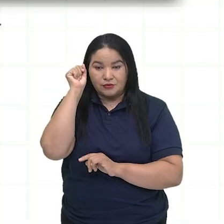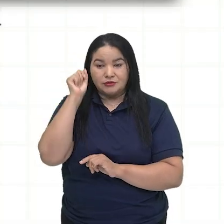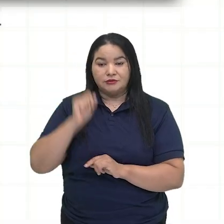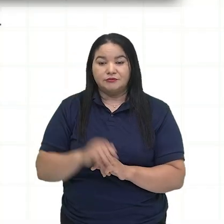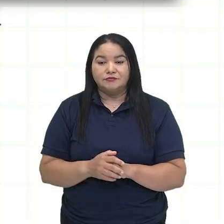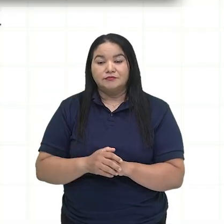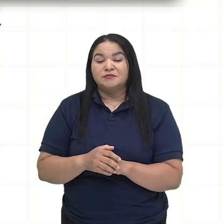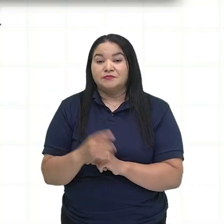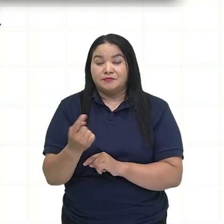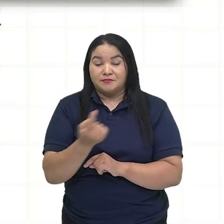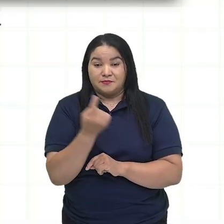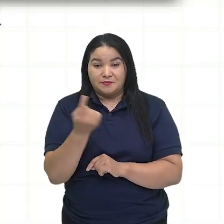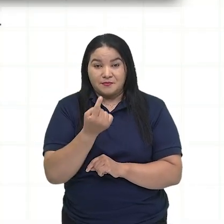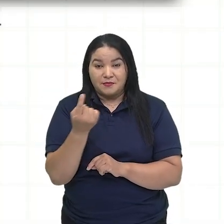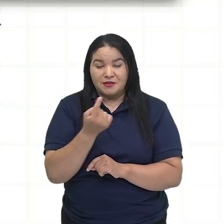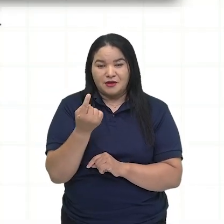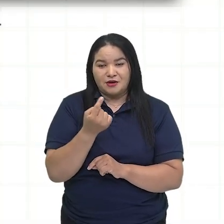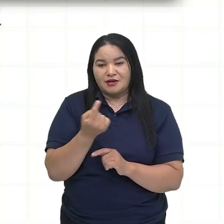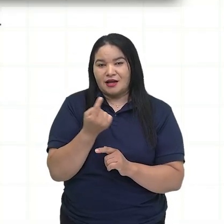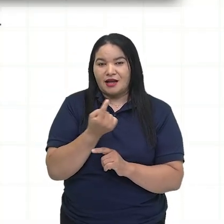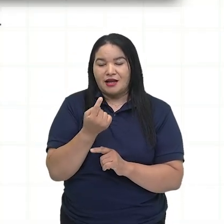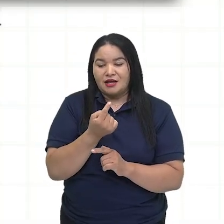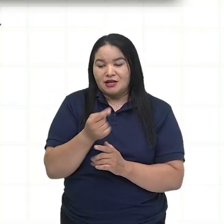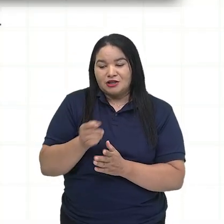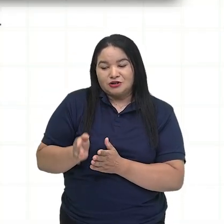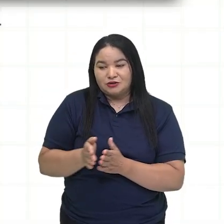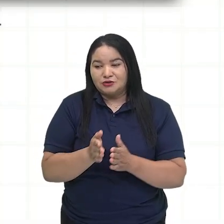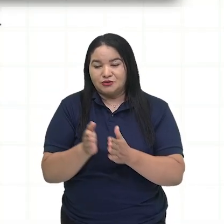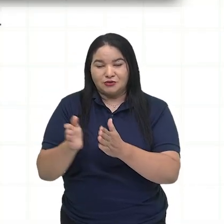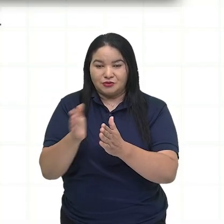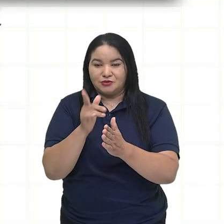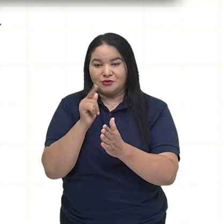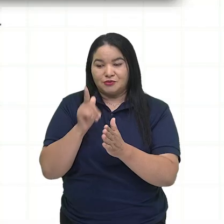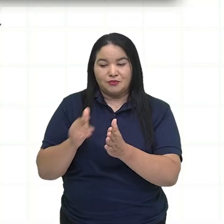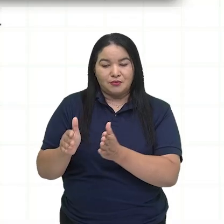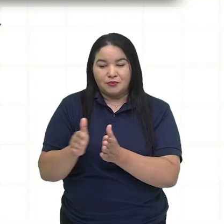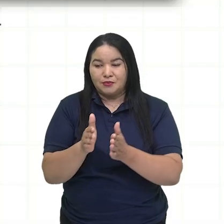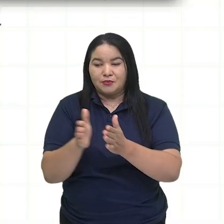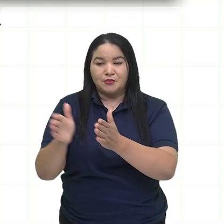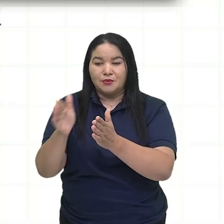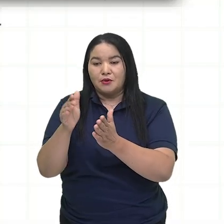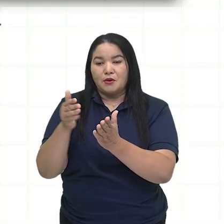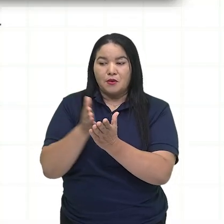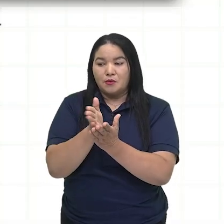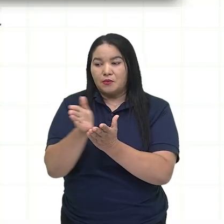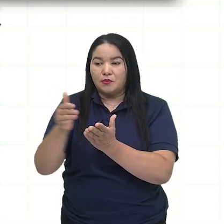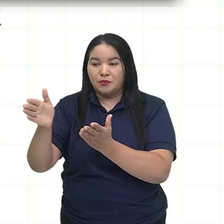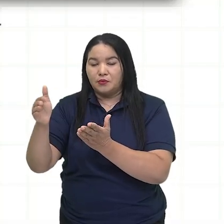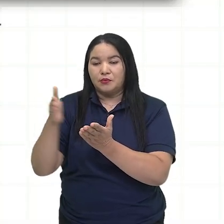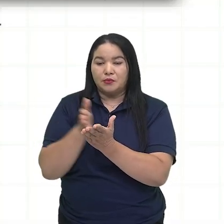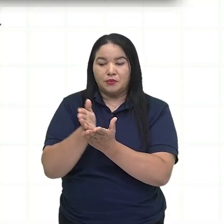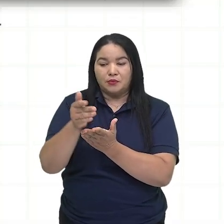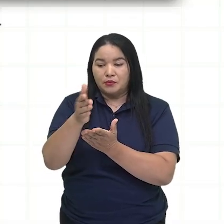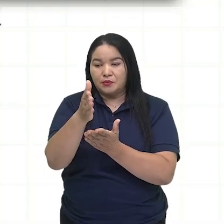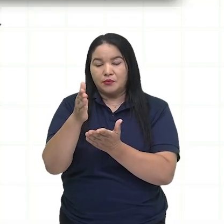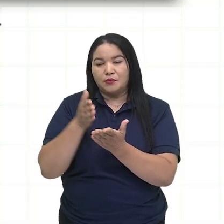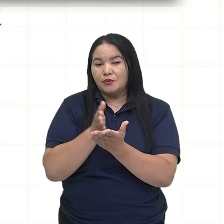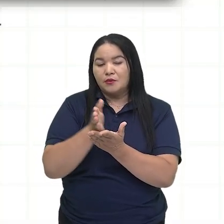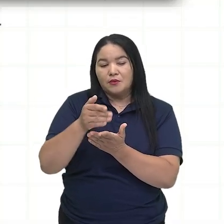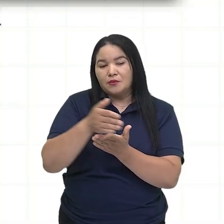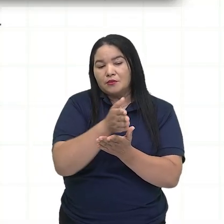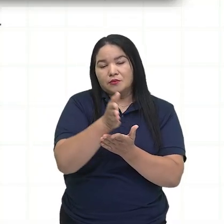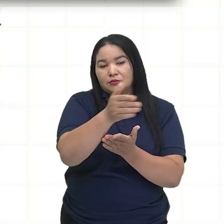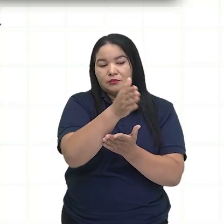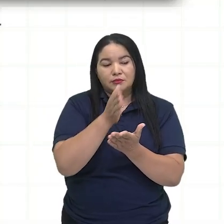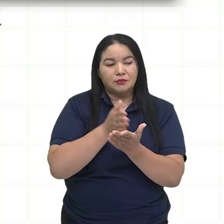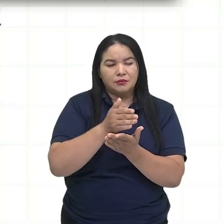uma rede única de rios, que aí se conectam com o rio Amazonas, o principal, e tendo aí